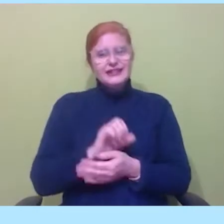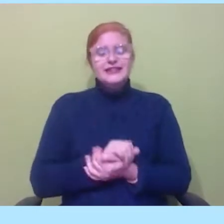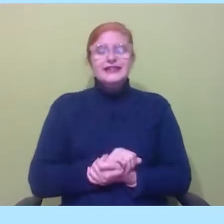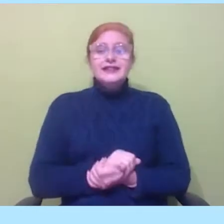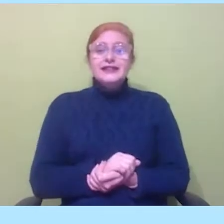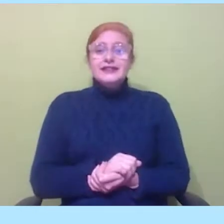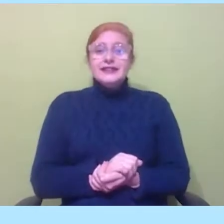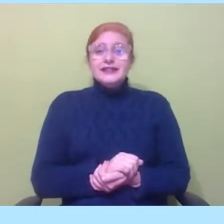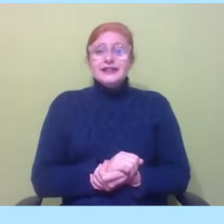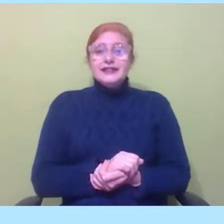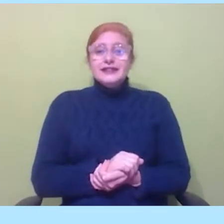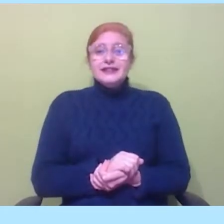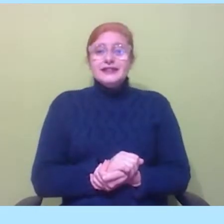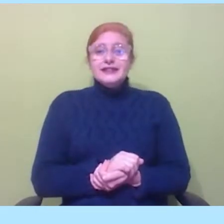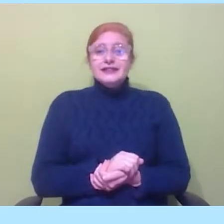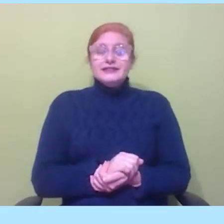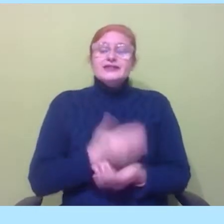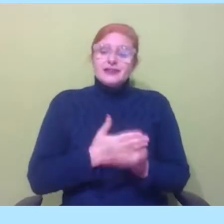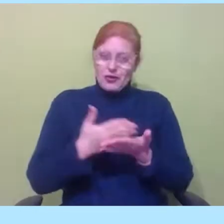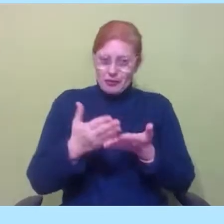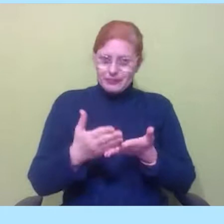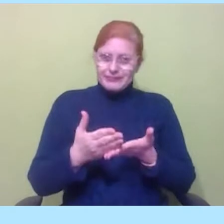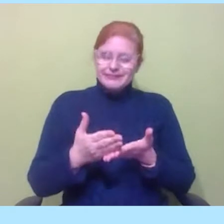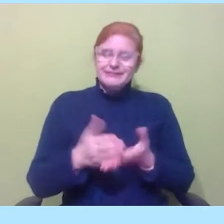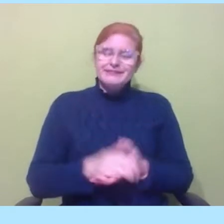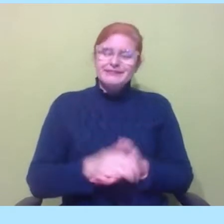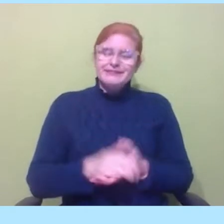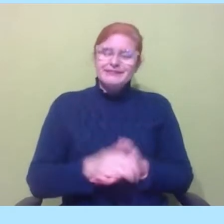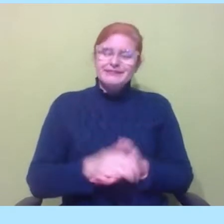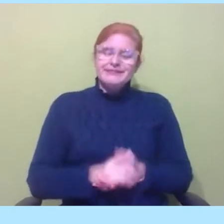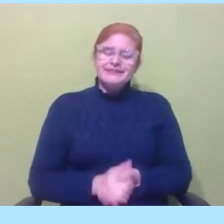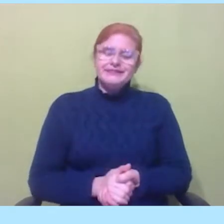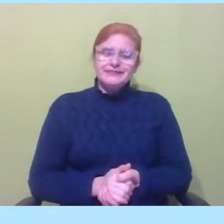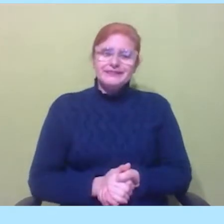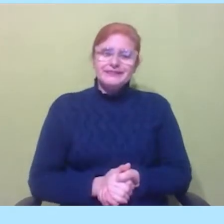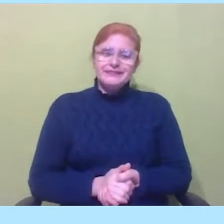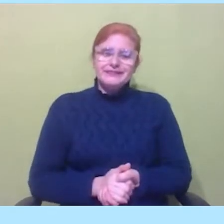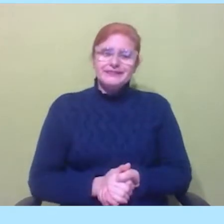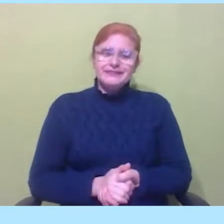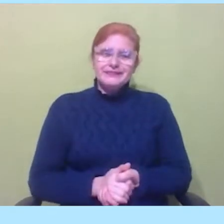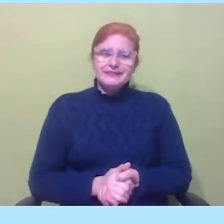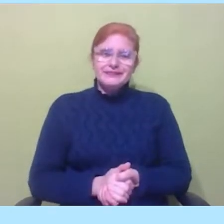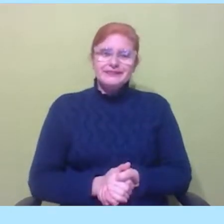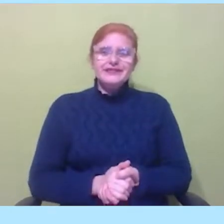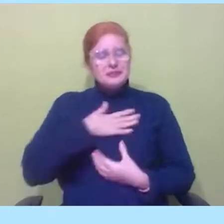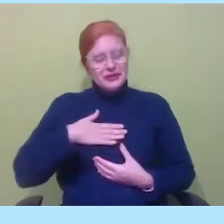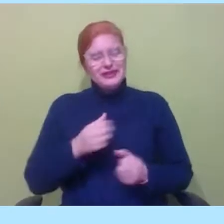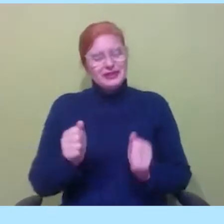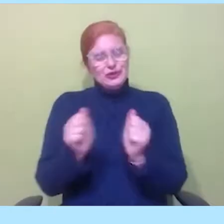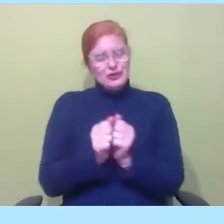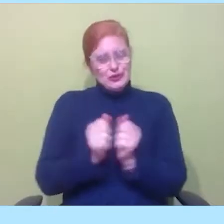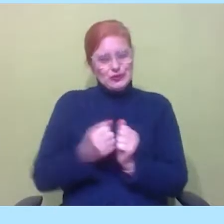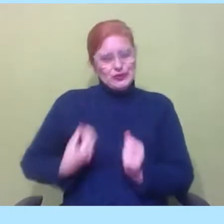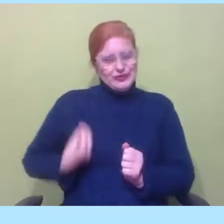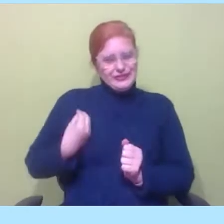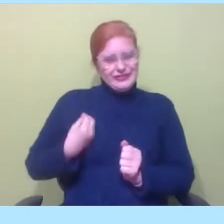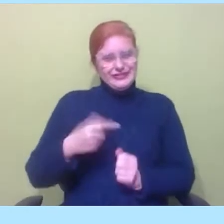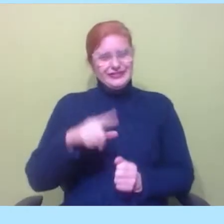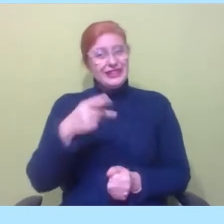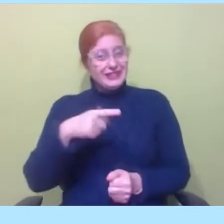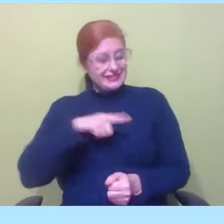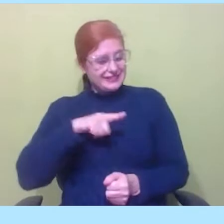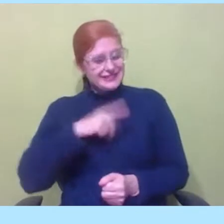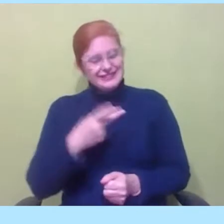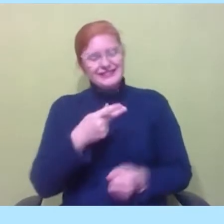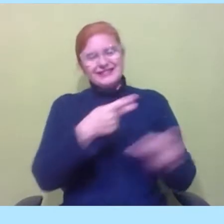Bom, começando aqui, é um prazer estar com vocês. Aqui temos duas convidadas super especiais.